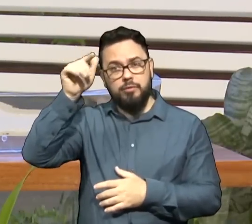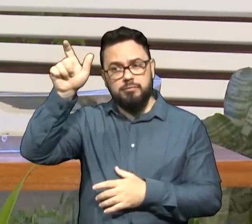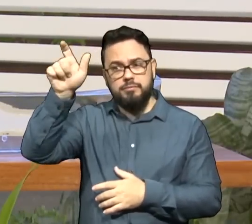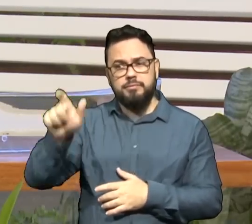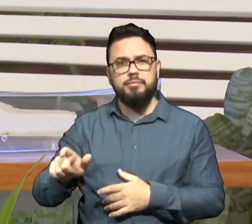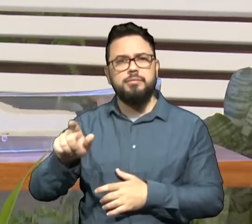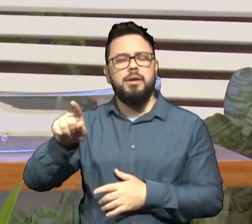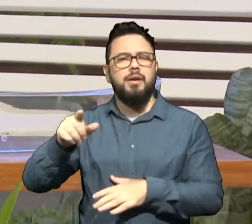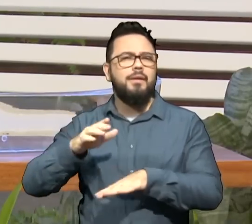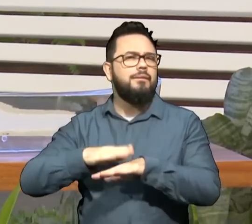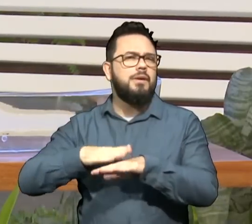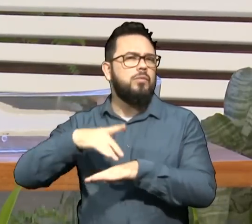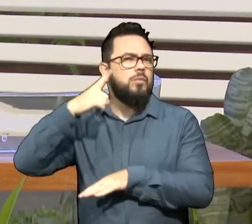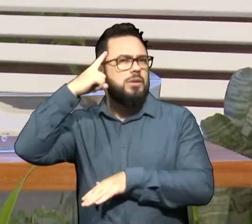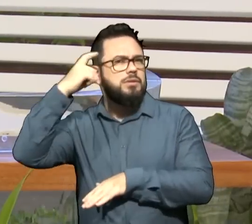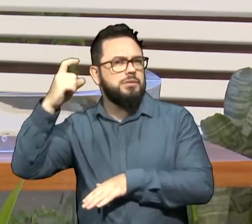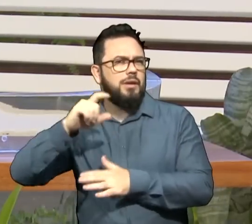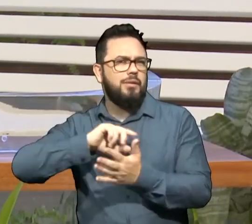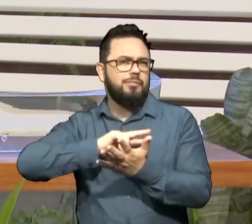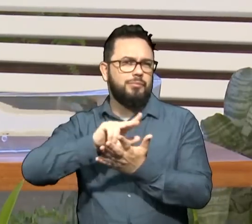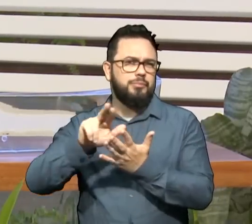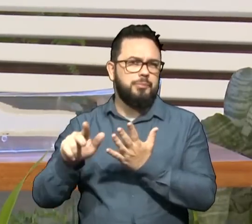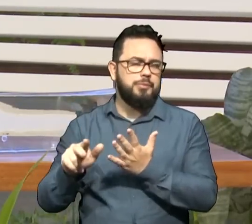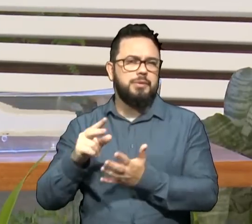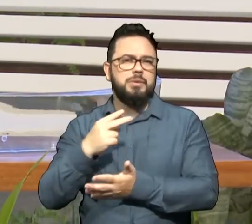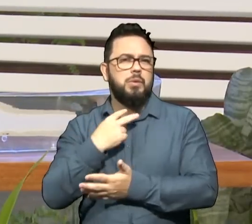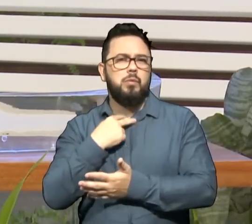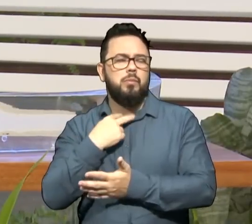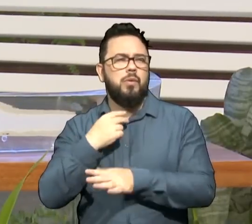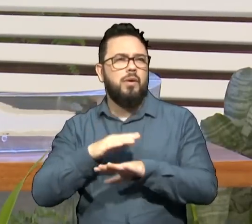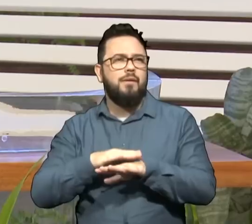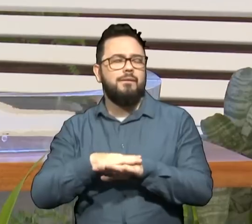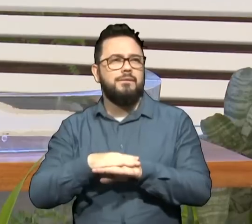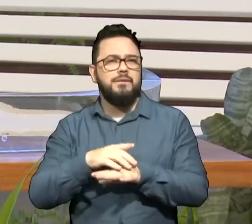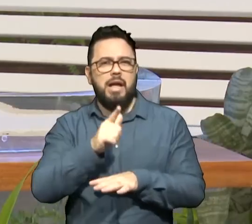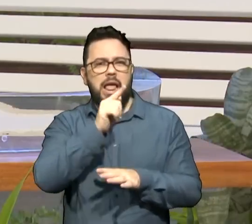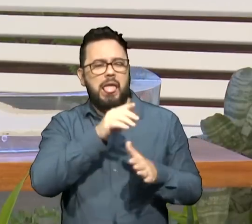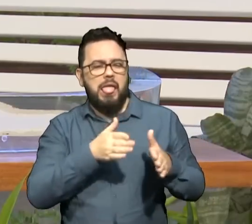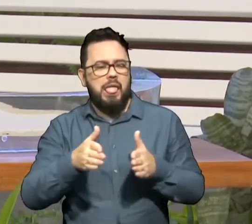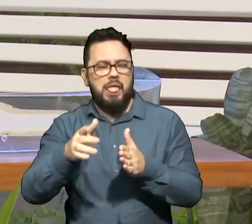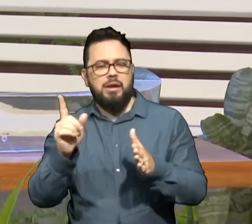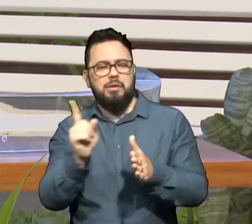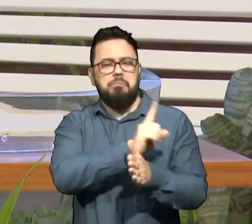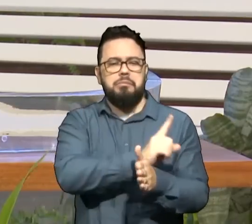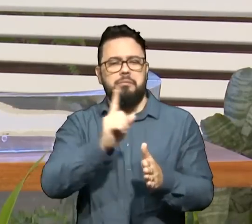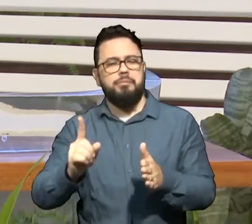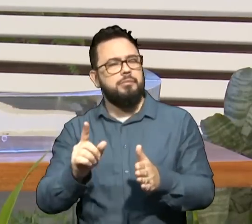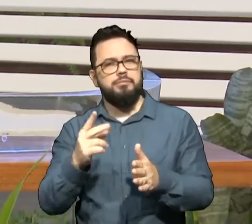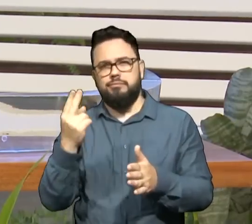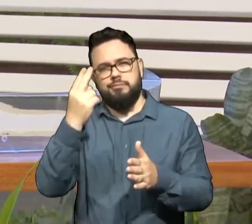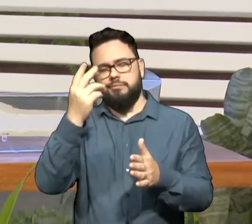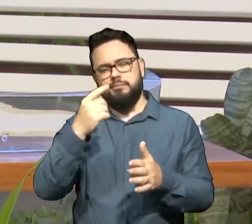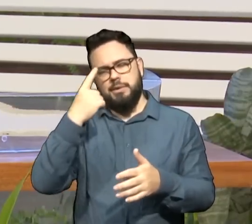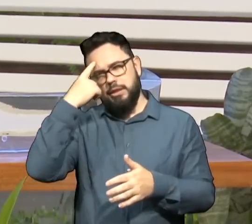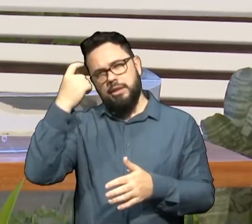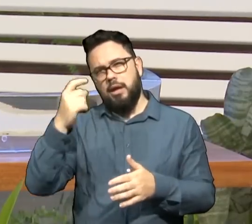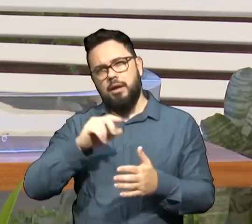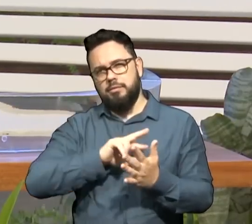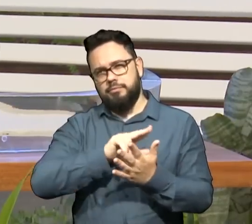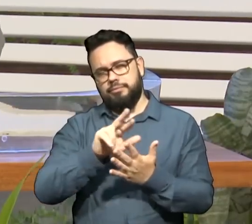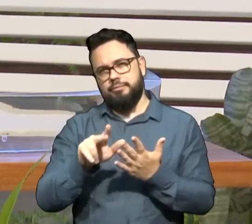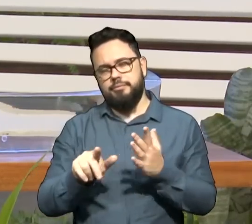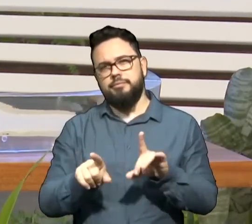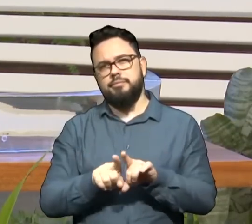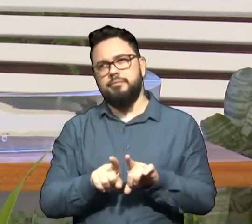logos Heráclito que dizia não se pode cruzar duas vezes o mesmo Rio tudo está em fluidez e talvez por